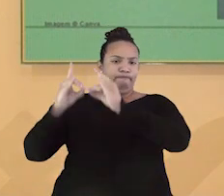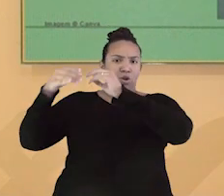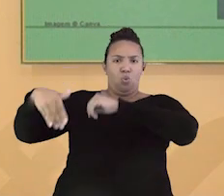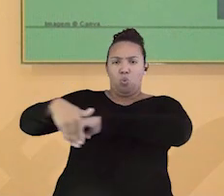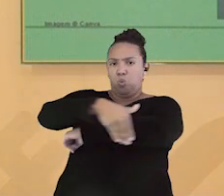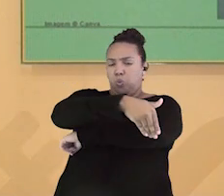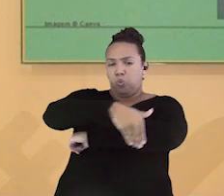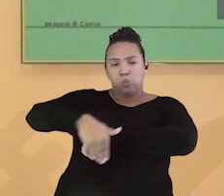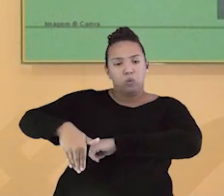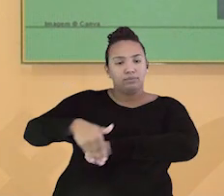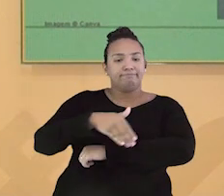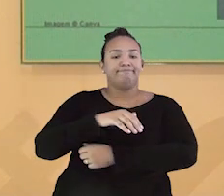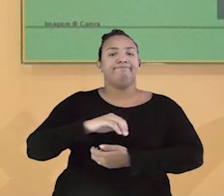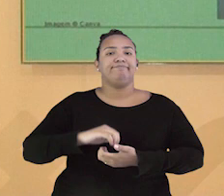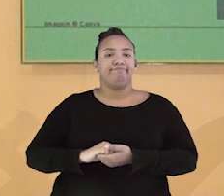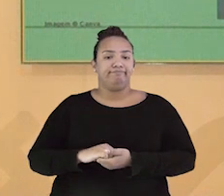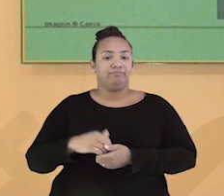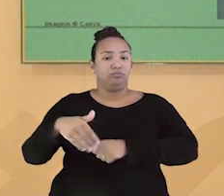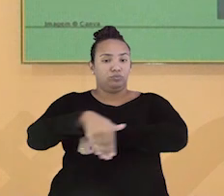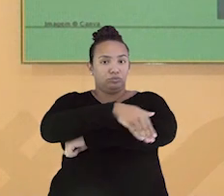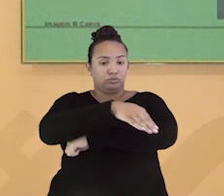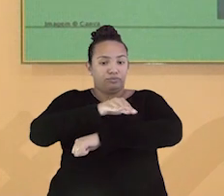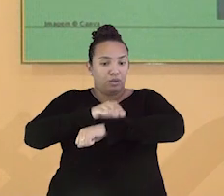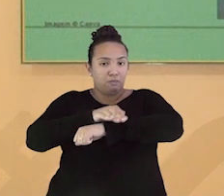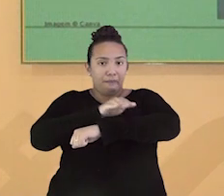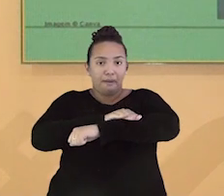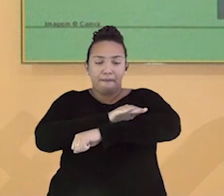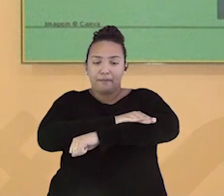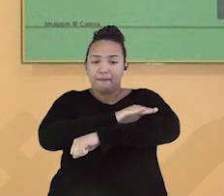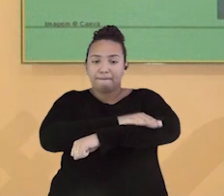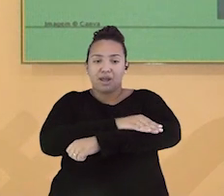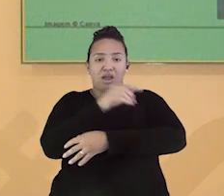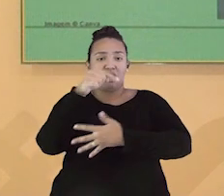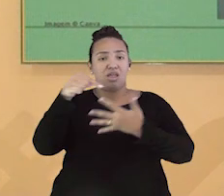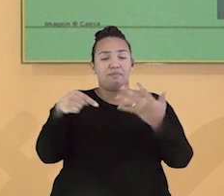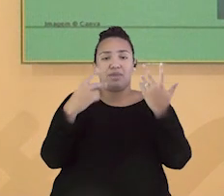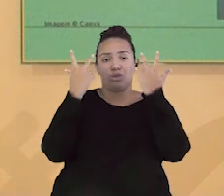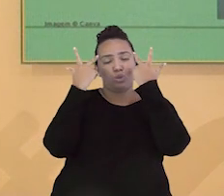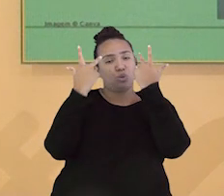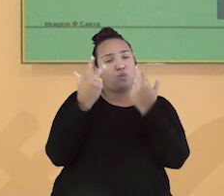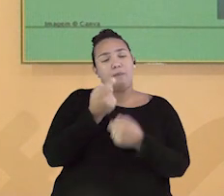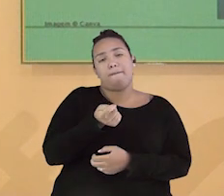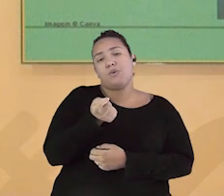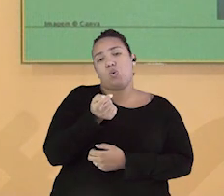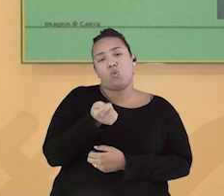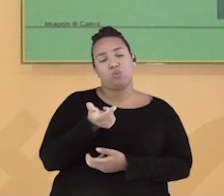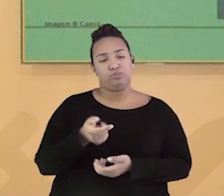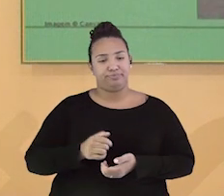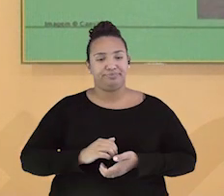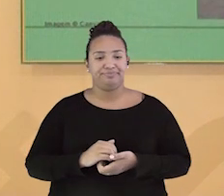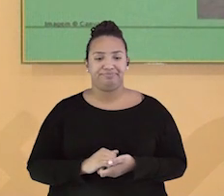ruas asfaltadas e poucos elementos naturais, como árvores e animais.